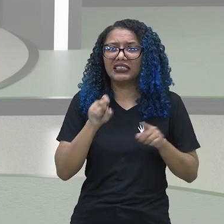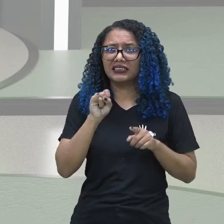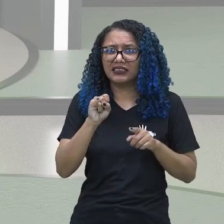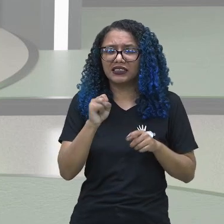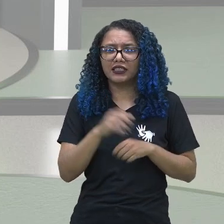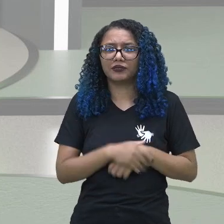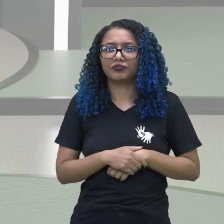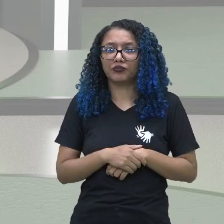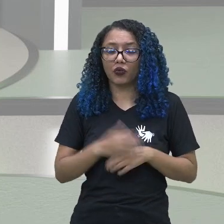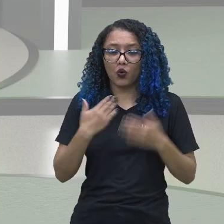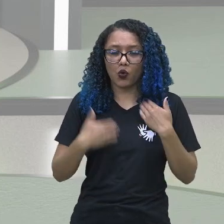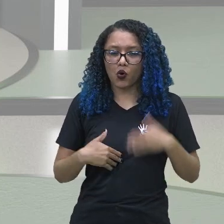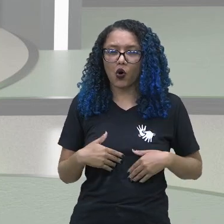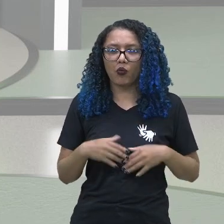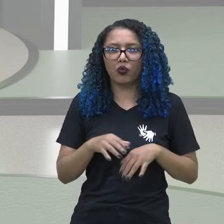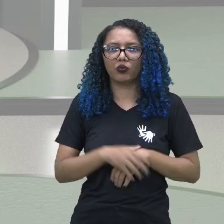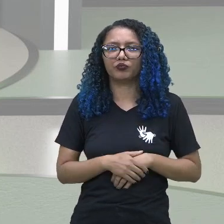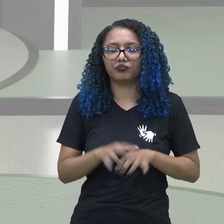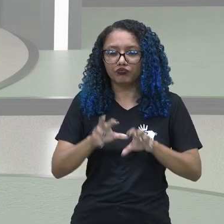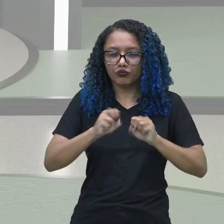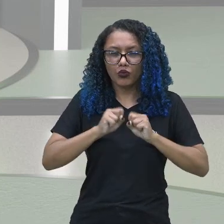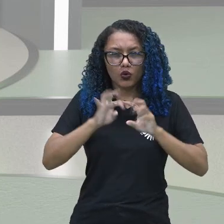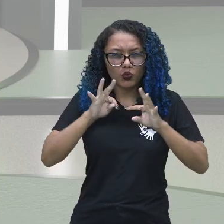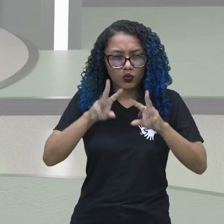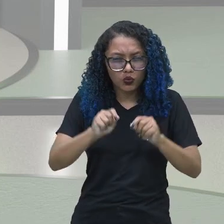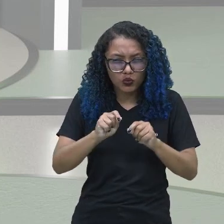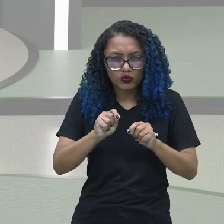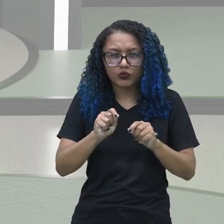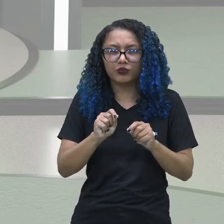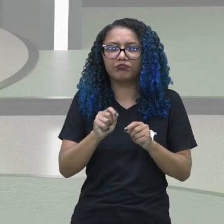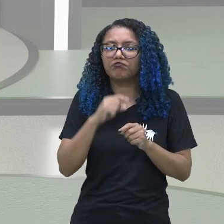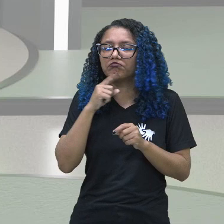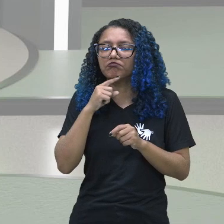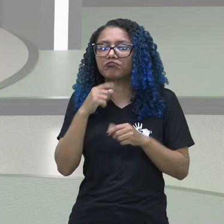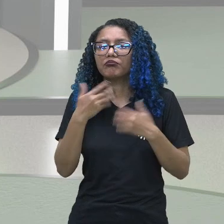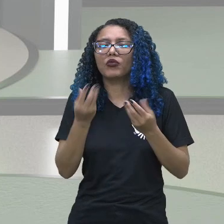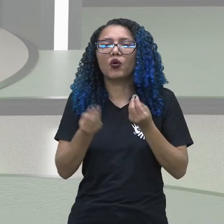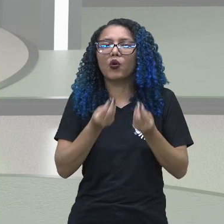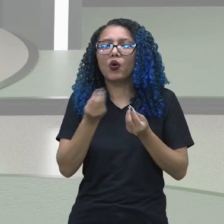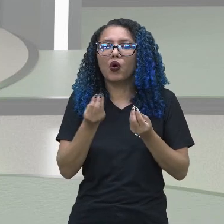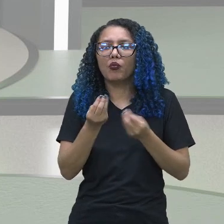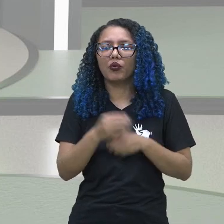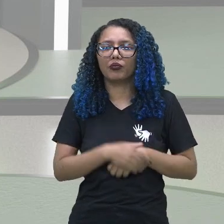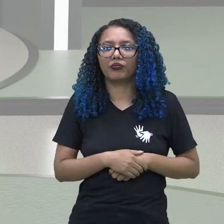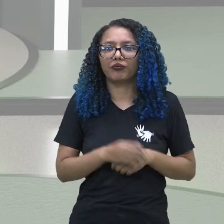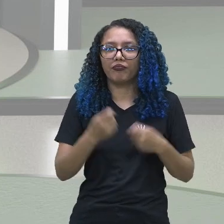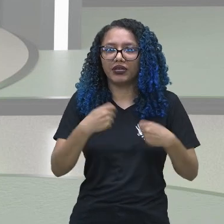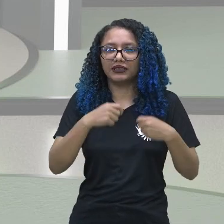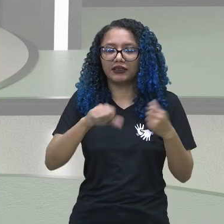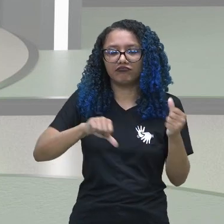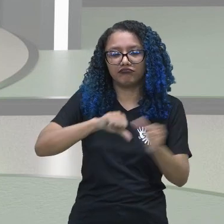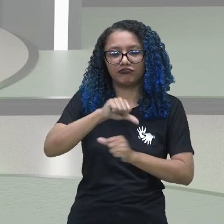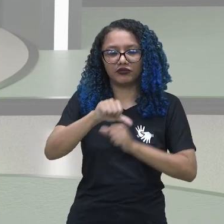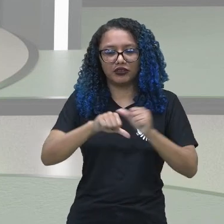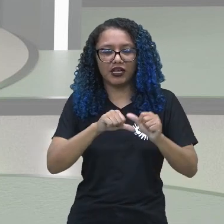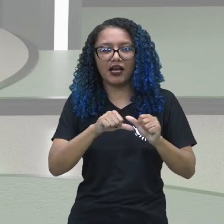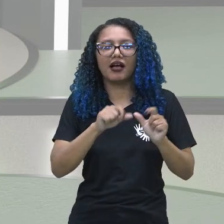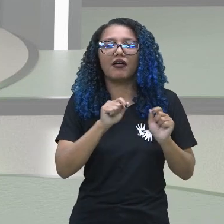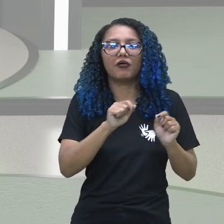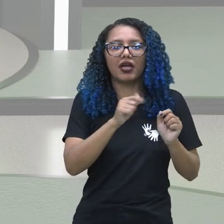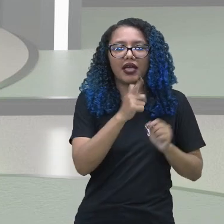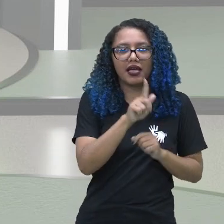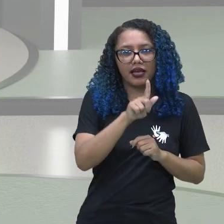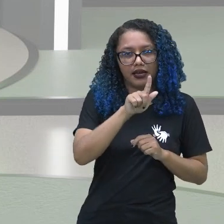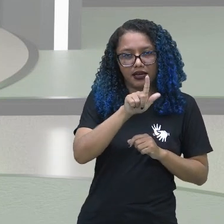corpo, ele vai começar a ser metabolizado em forma de glicogênio, né? E